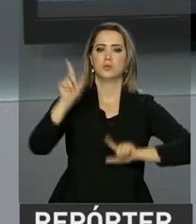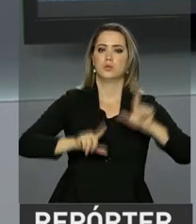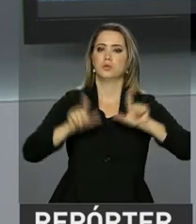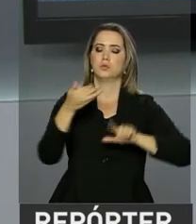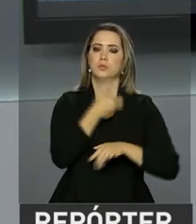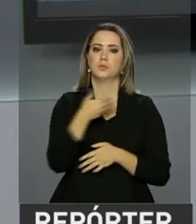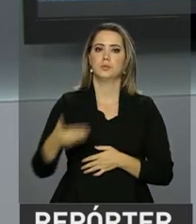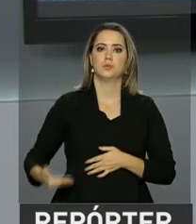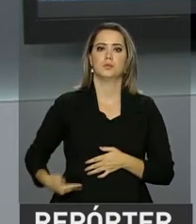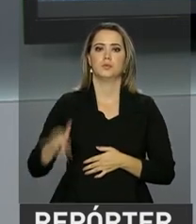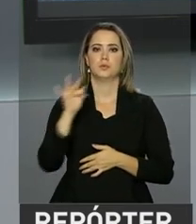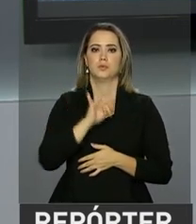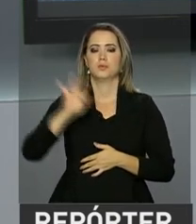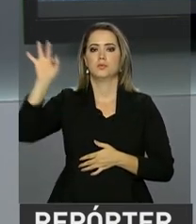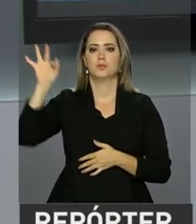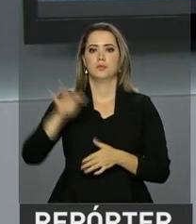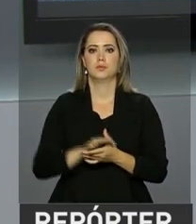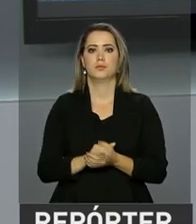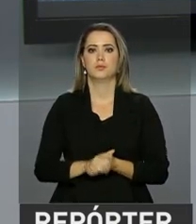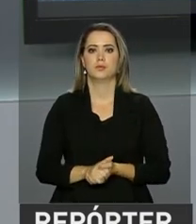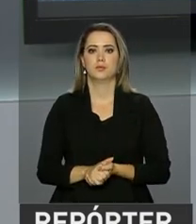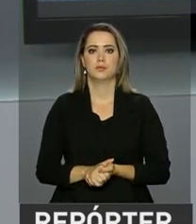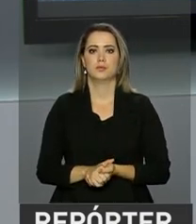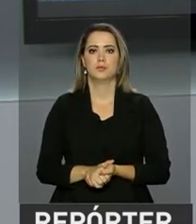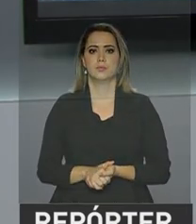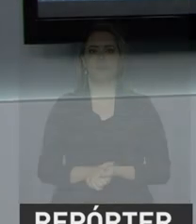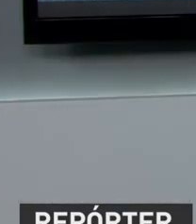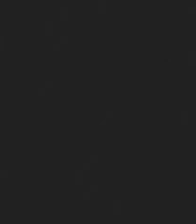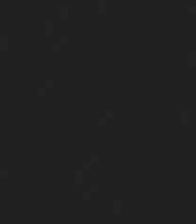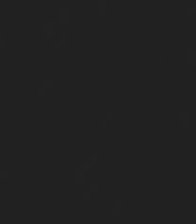gente aqui na nbr a tv do governo federal